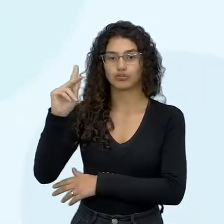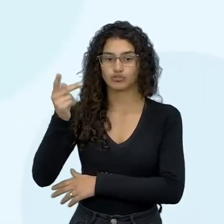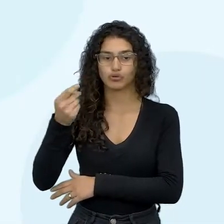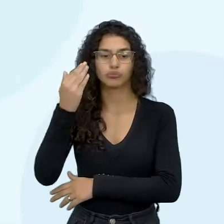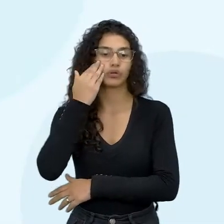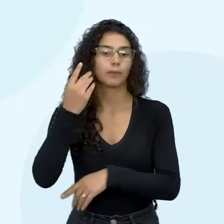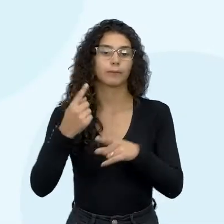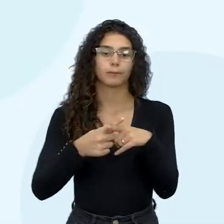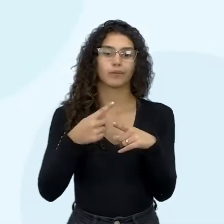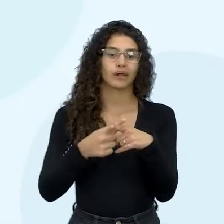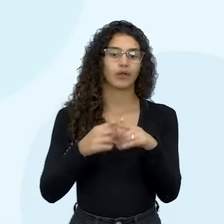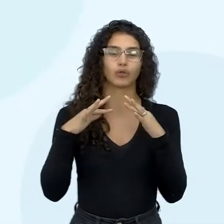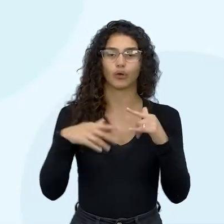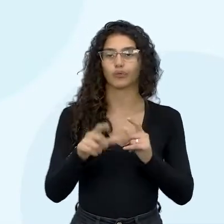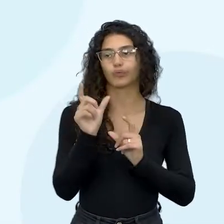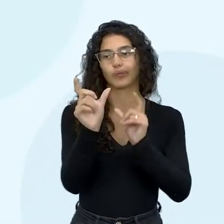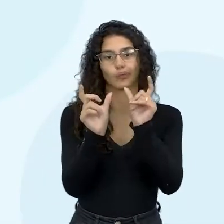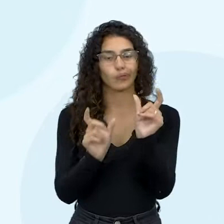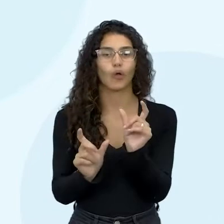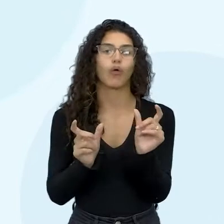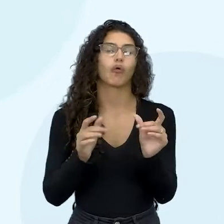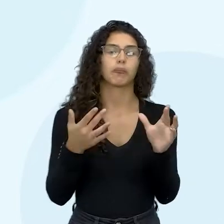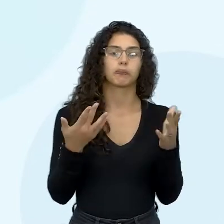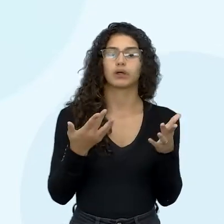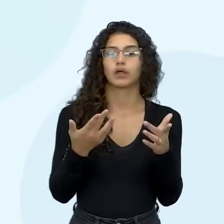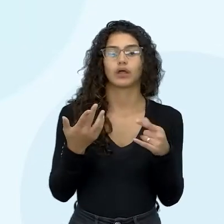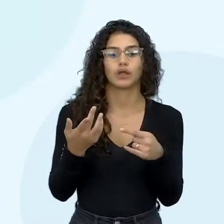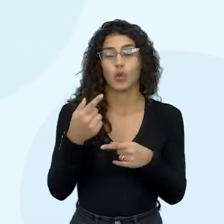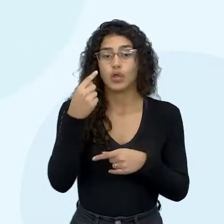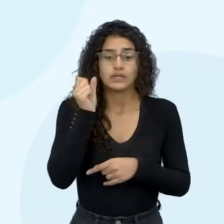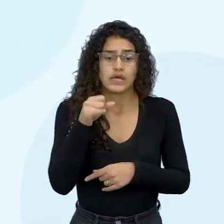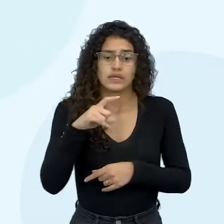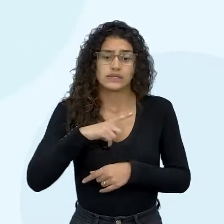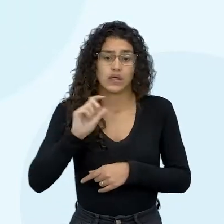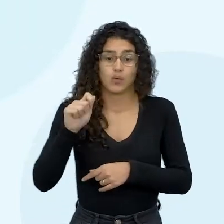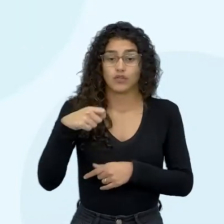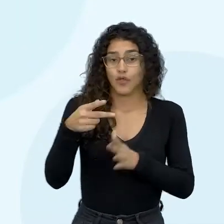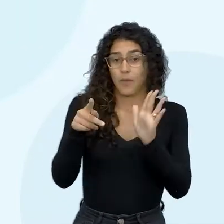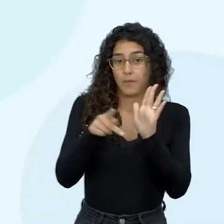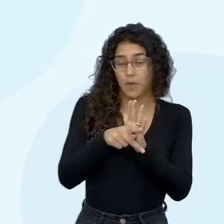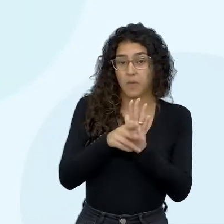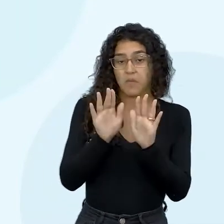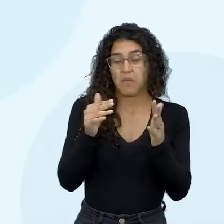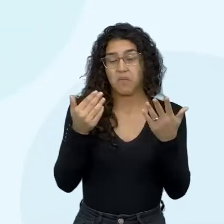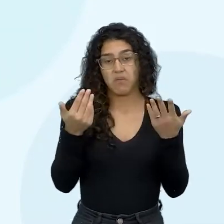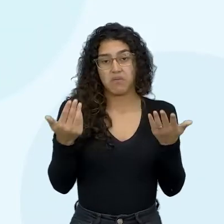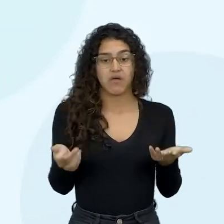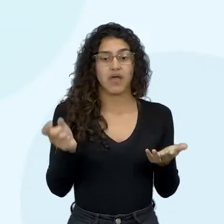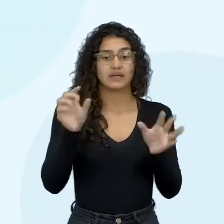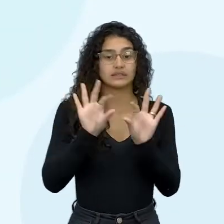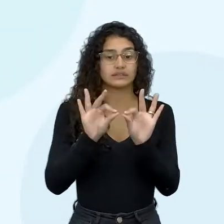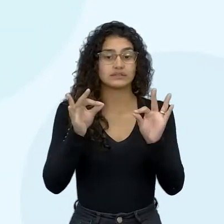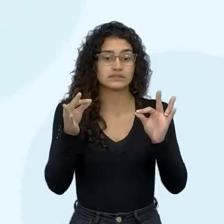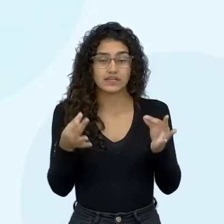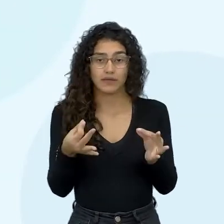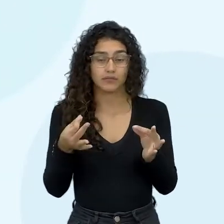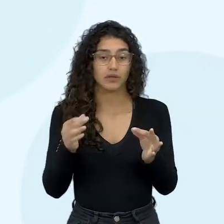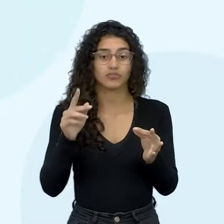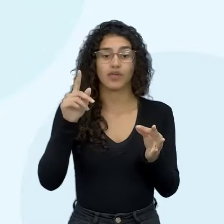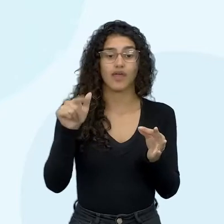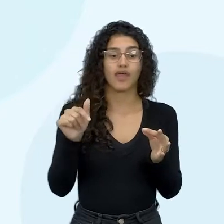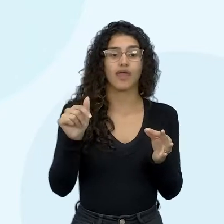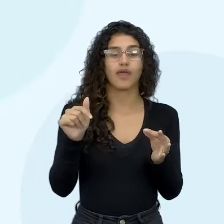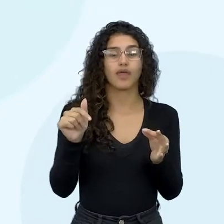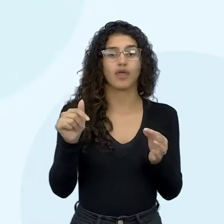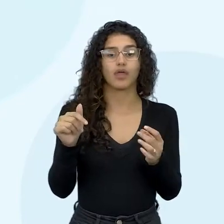que eles importam todos os nomes, eu nem sei se tem um sinal para isso. Mas, simples nada mais é do